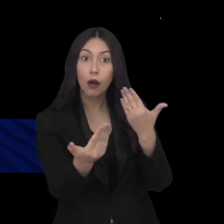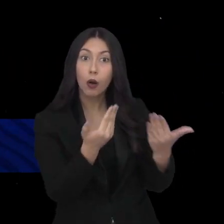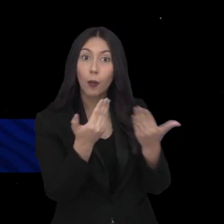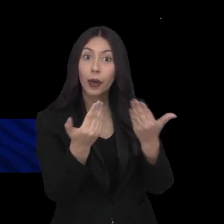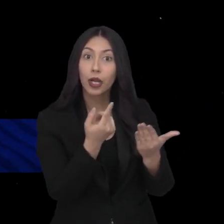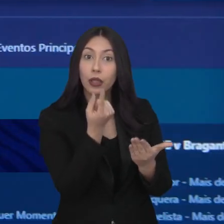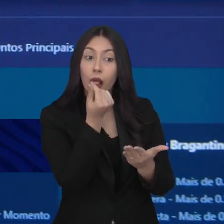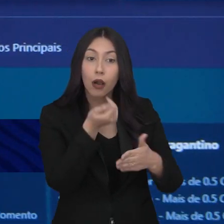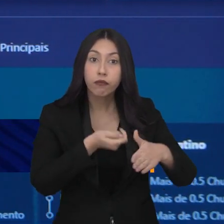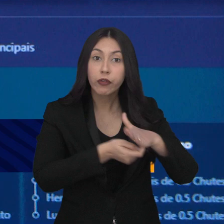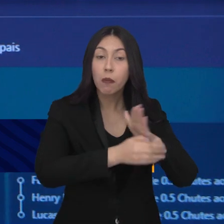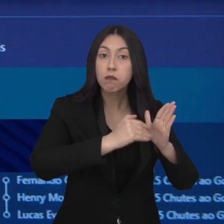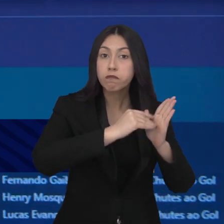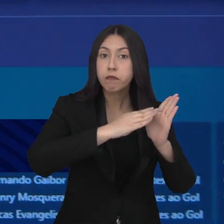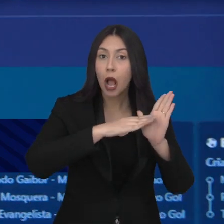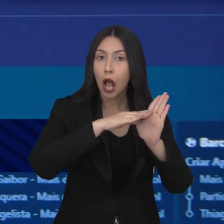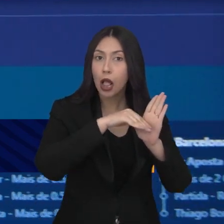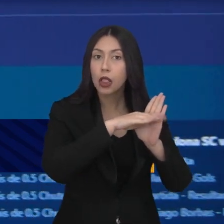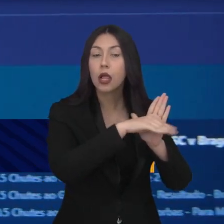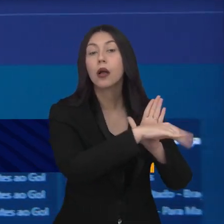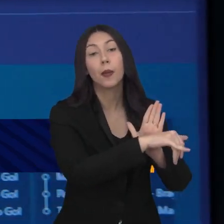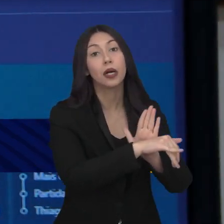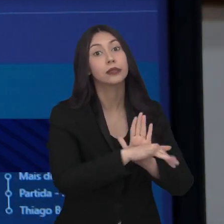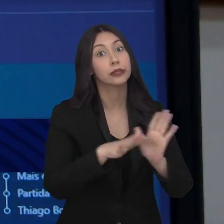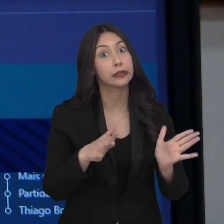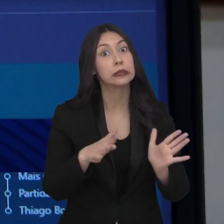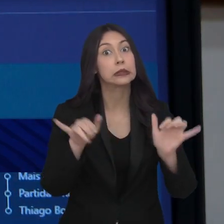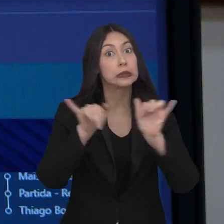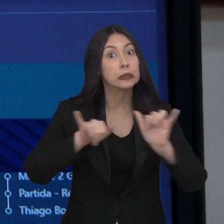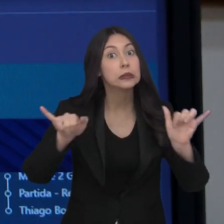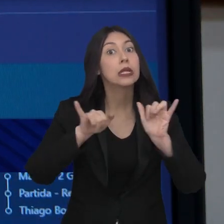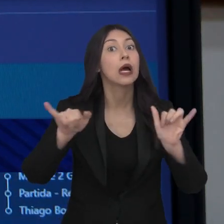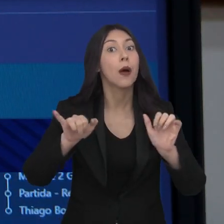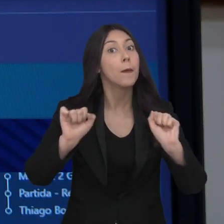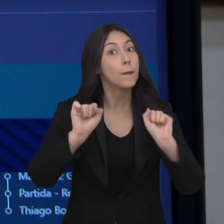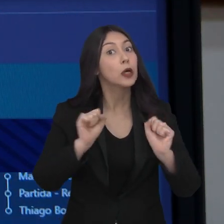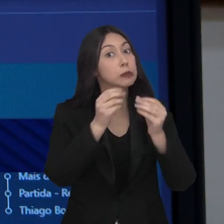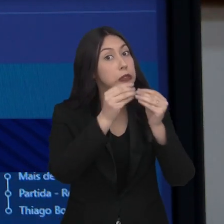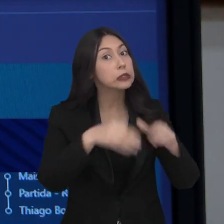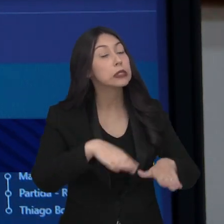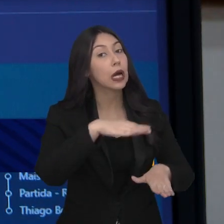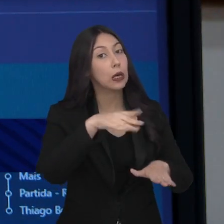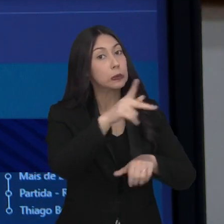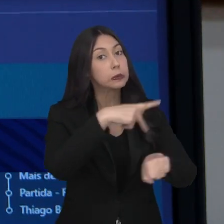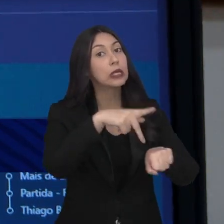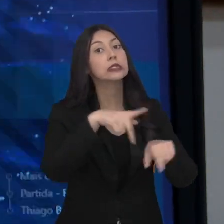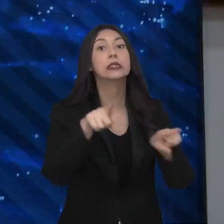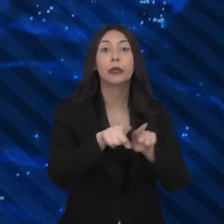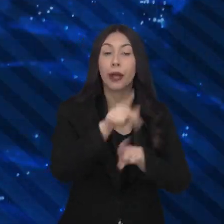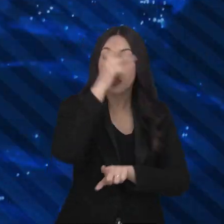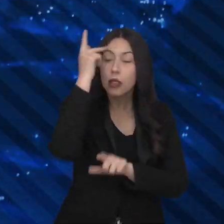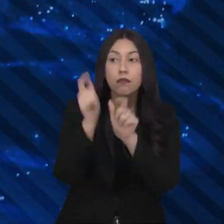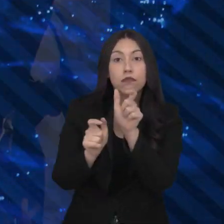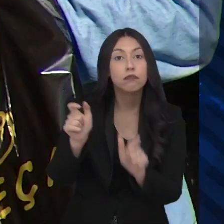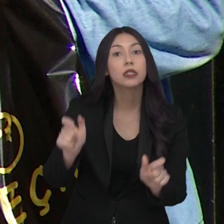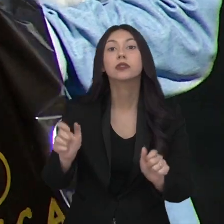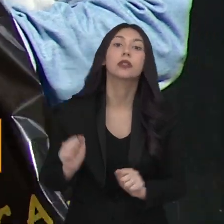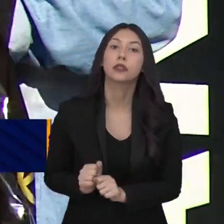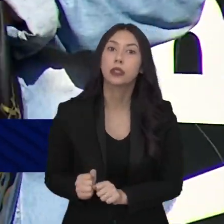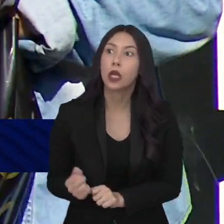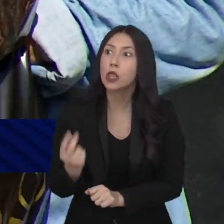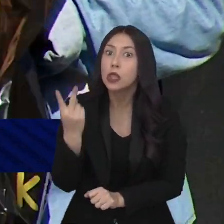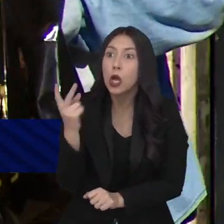no Brasil. Especialistas alertam sobre os prejuízos para o país e para os apostadores. E a cada